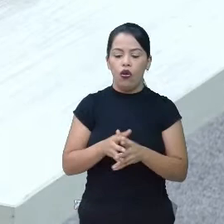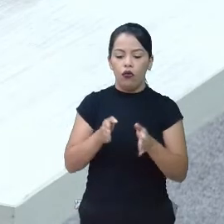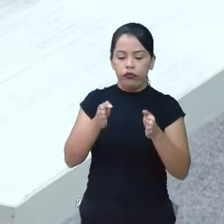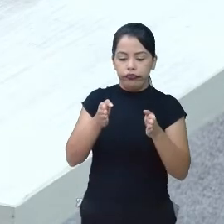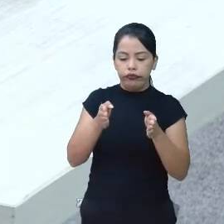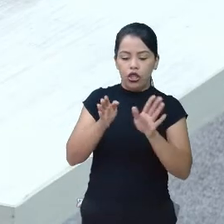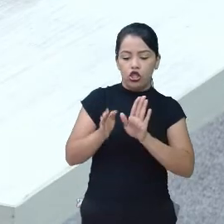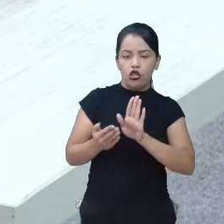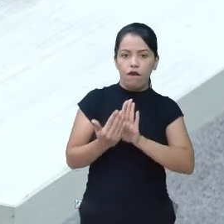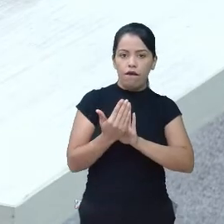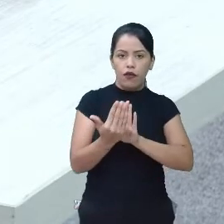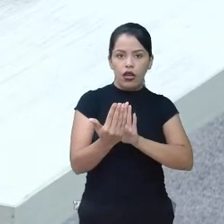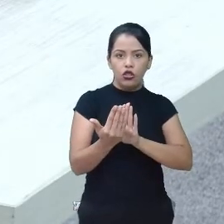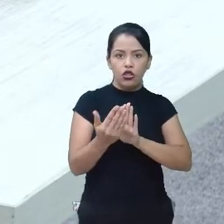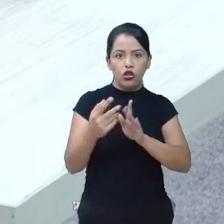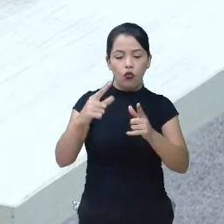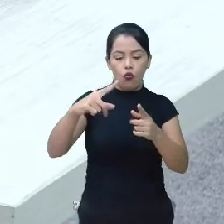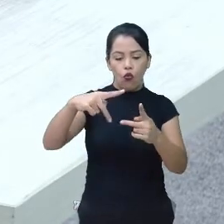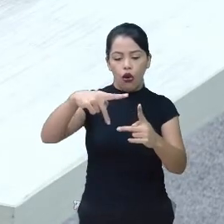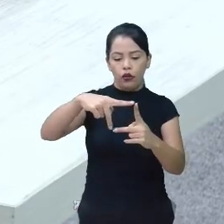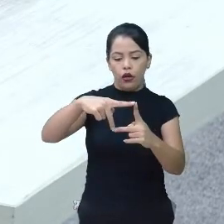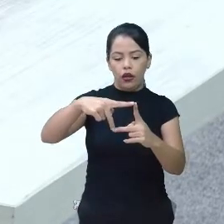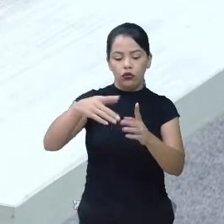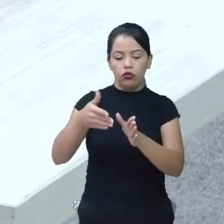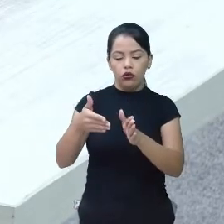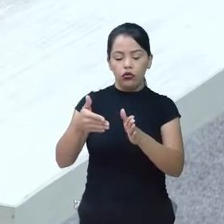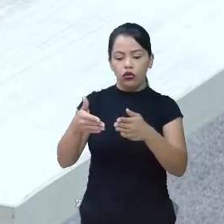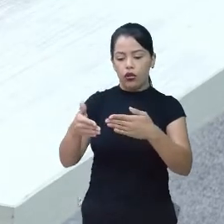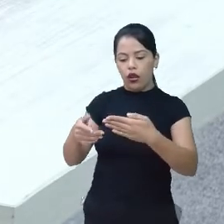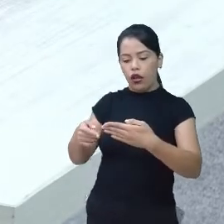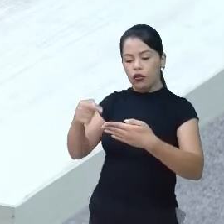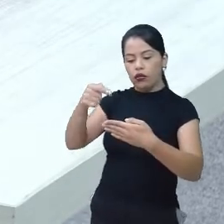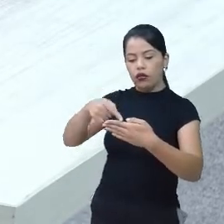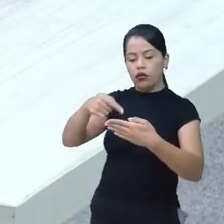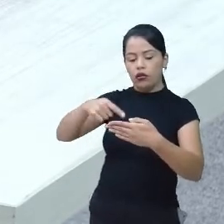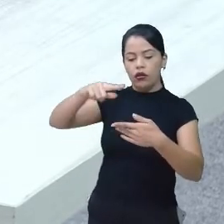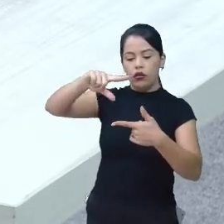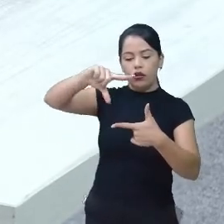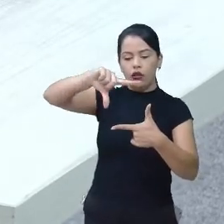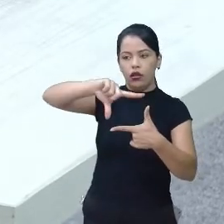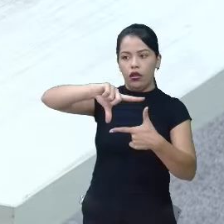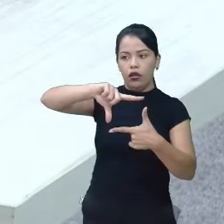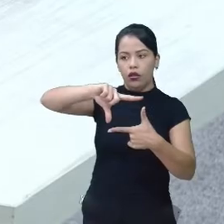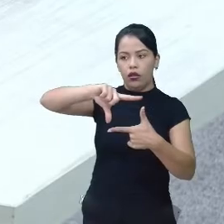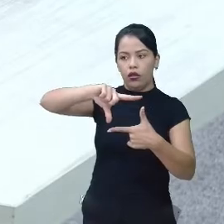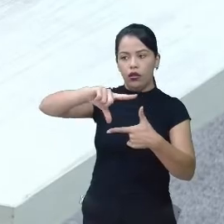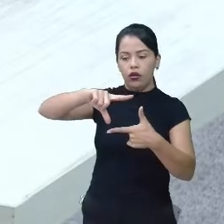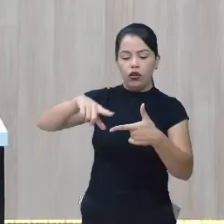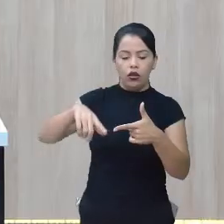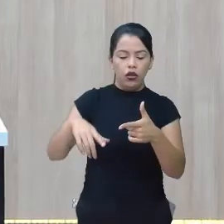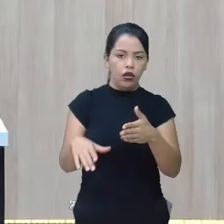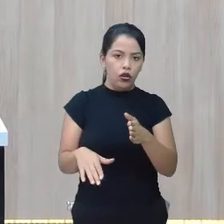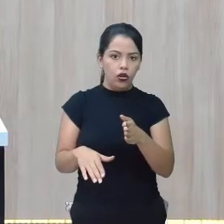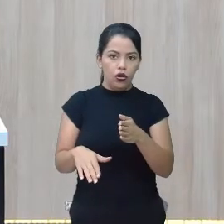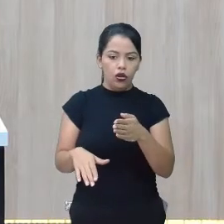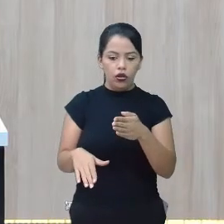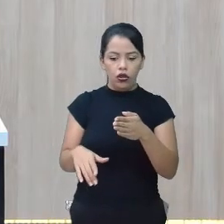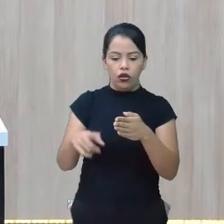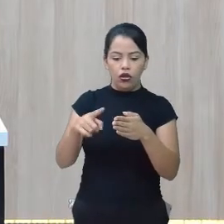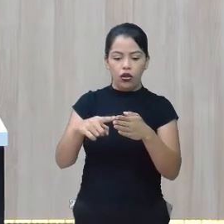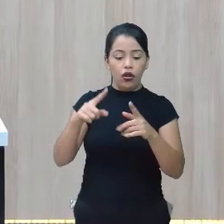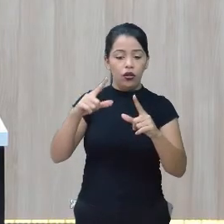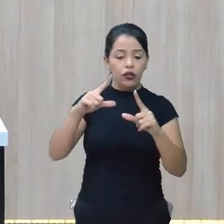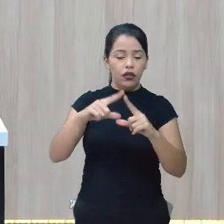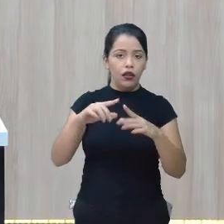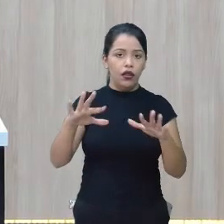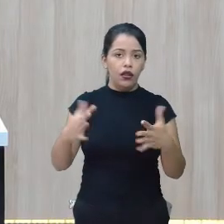cima também é retangular. Olha que legal. E aí a gente tem alguns elementos para lembrar do poliedro. O primeiro elemento que a gente vai relembrar aqui, ó, e eu